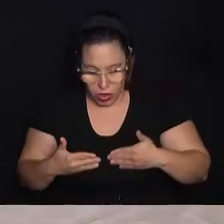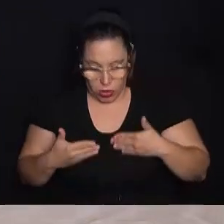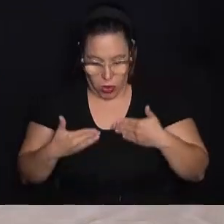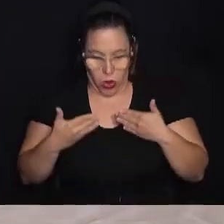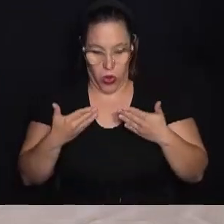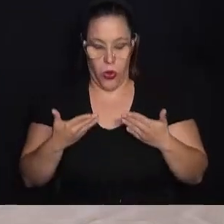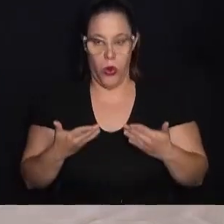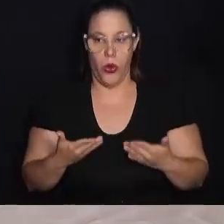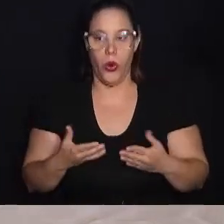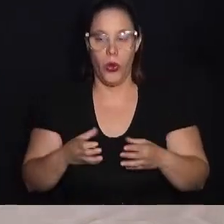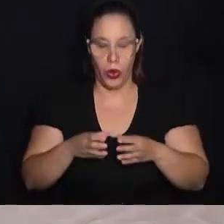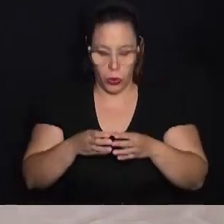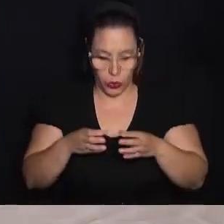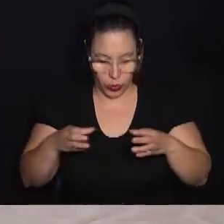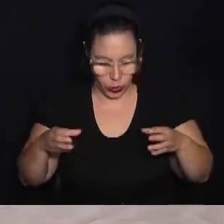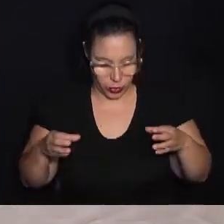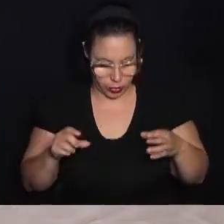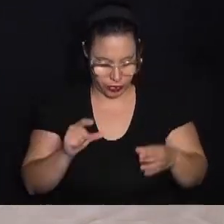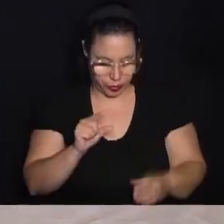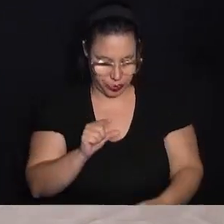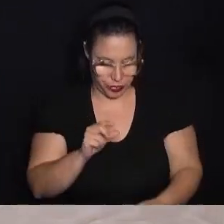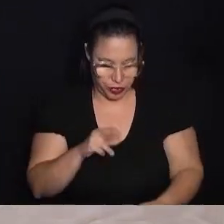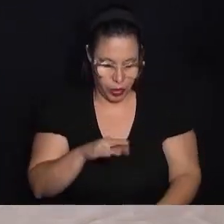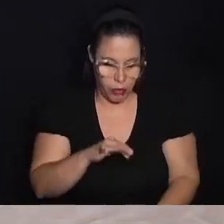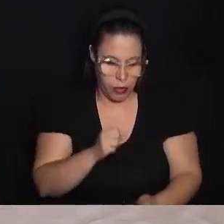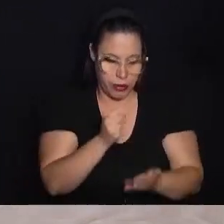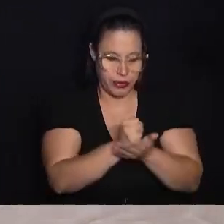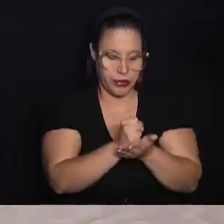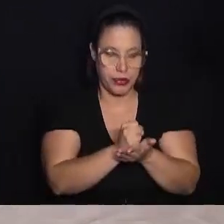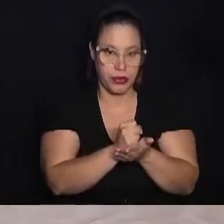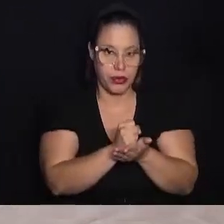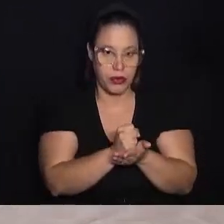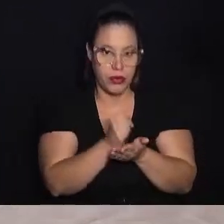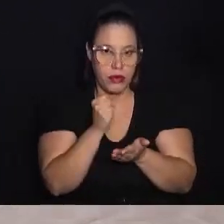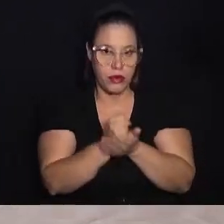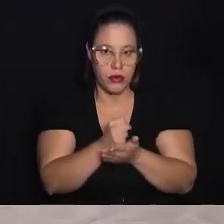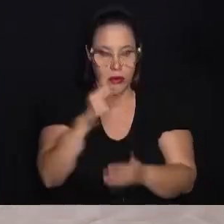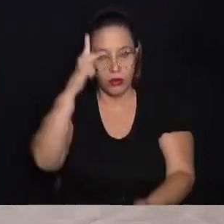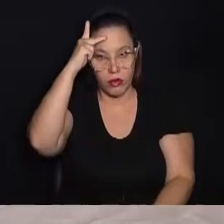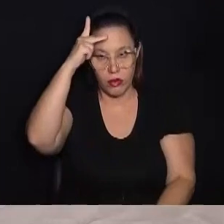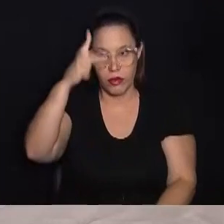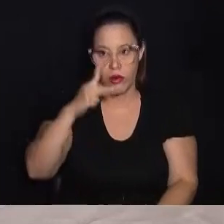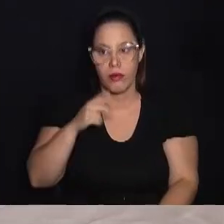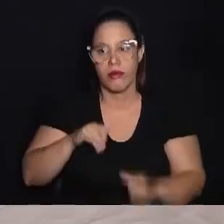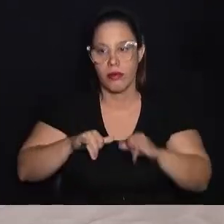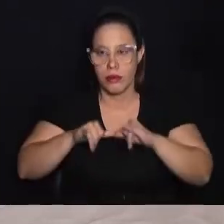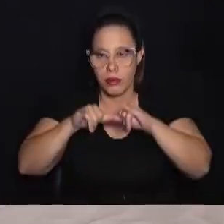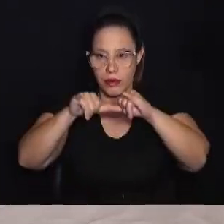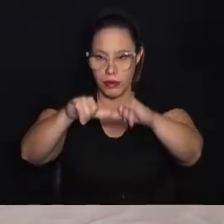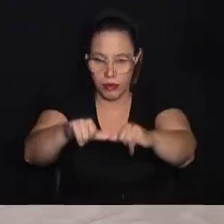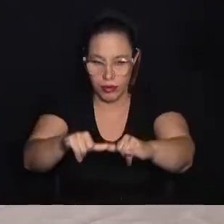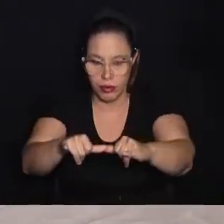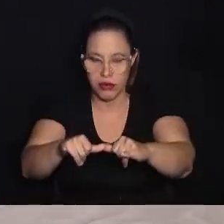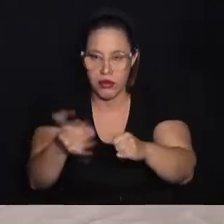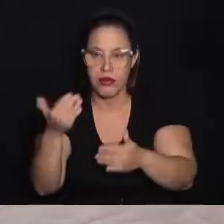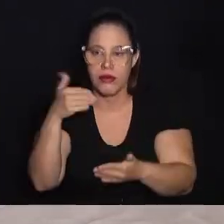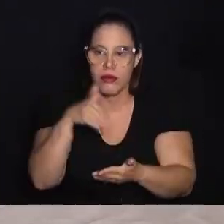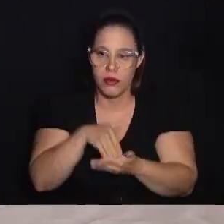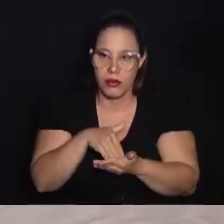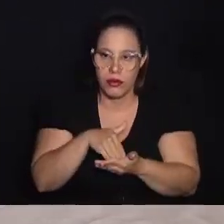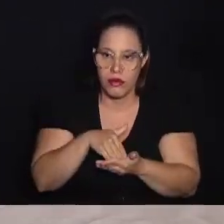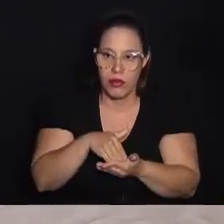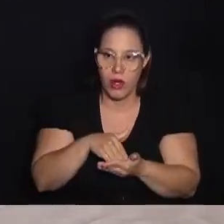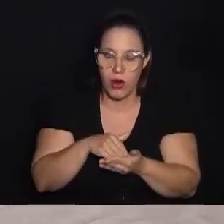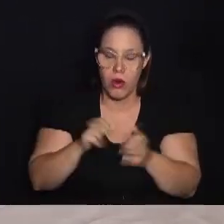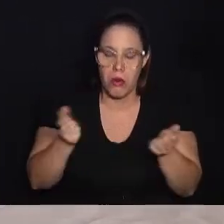de espaço para as pequenas marcas, e as marcas próprias desses grandes supermercados muitas vezes vêm com essa função de oferecer uma